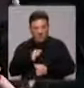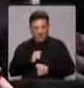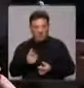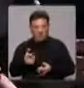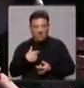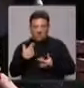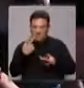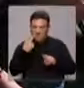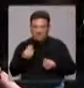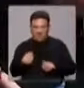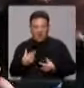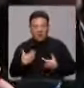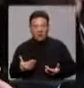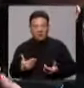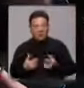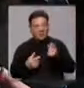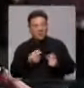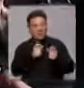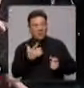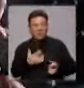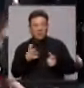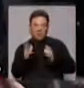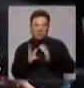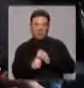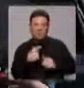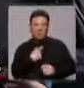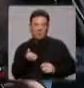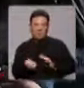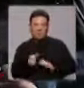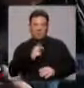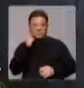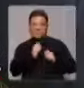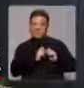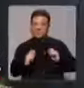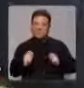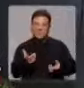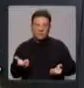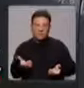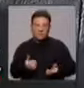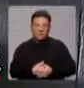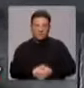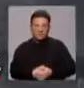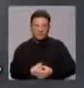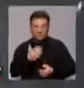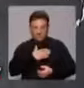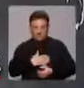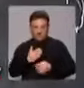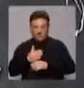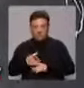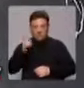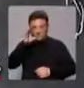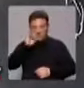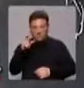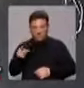e estava bem. E agora vêm estes tipos, roubam-me as economias de uma vida, pá. Quer a intervenção do